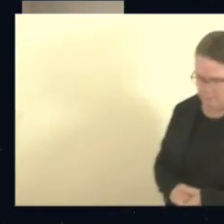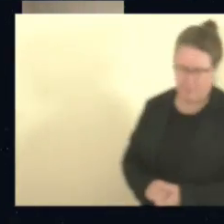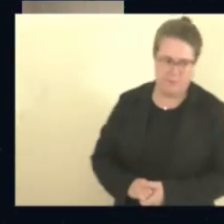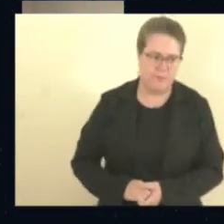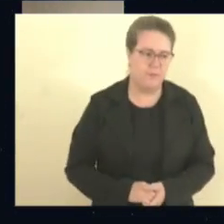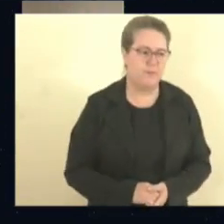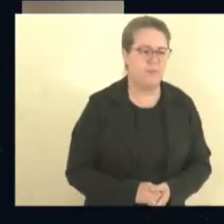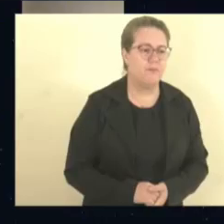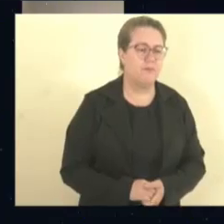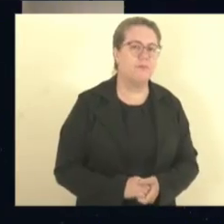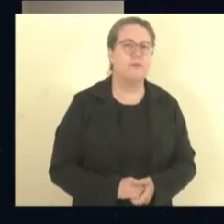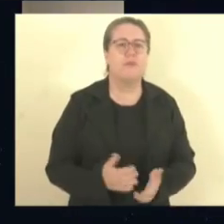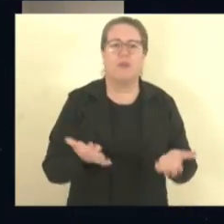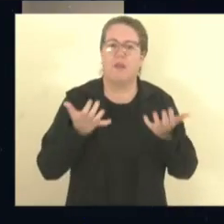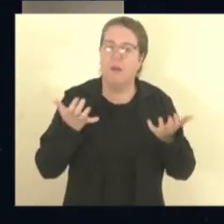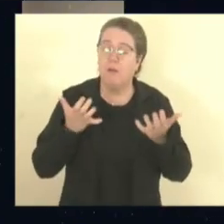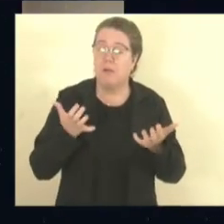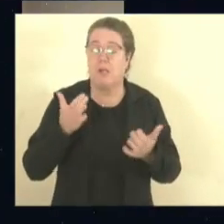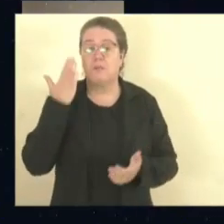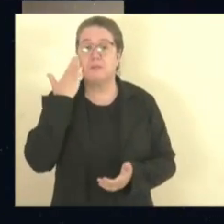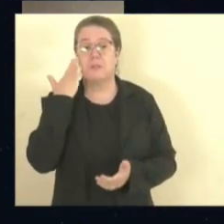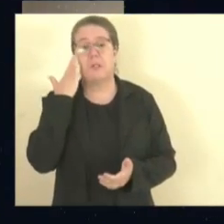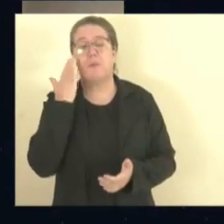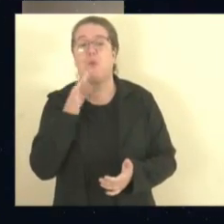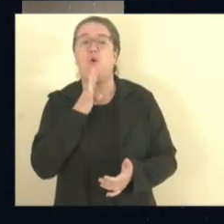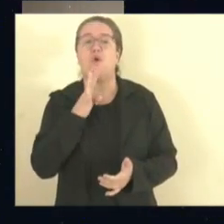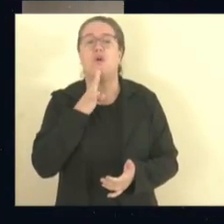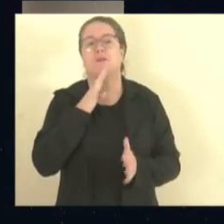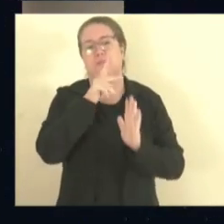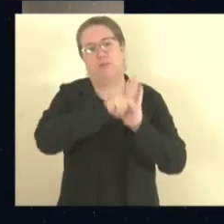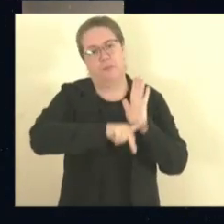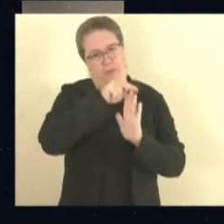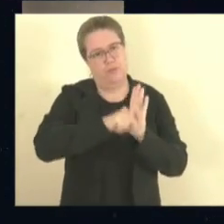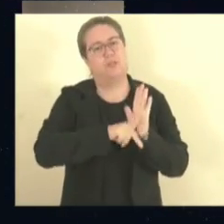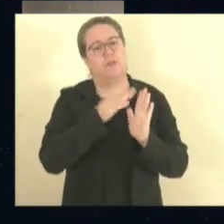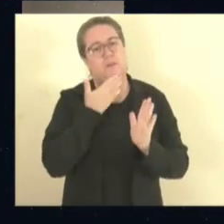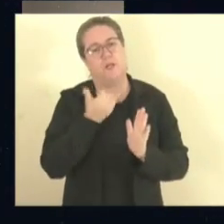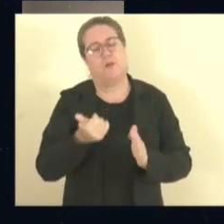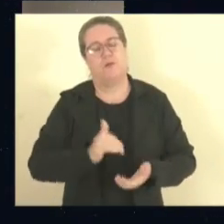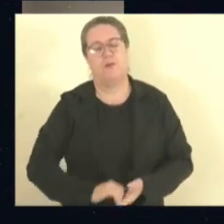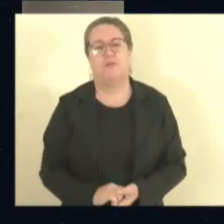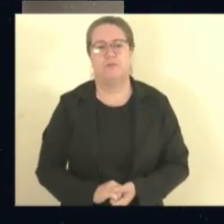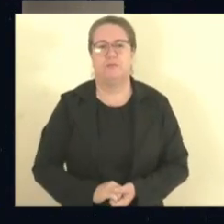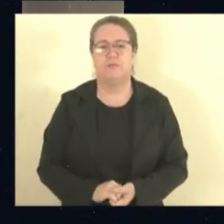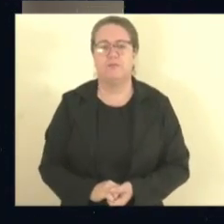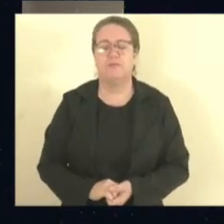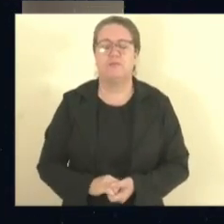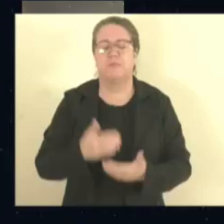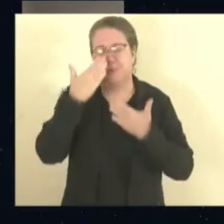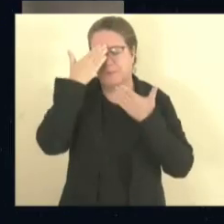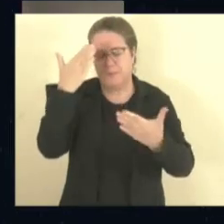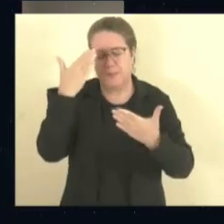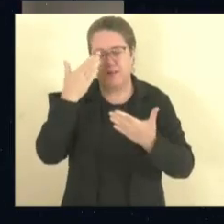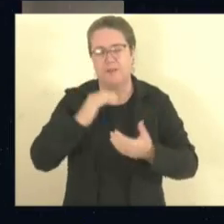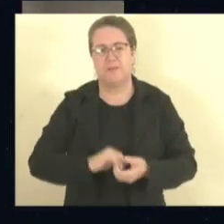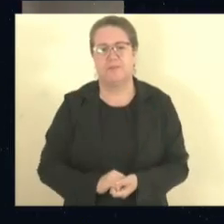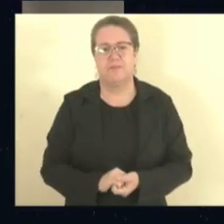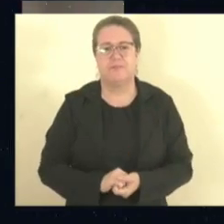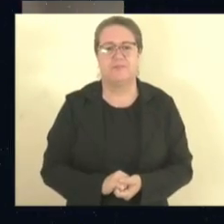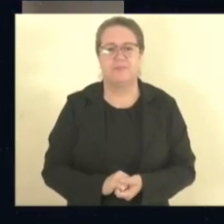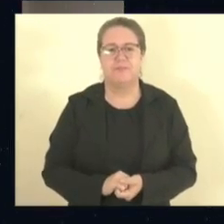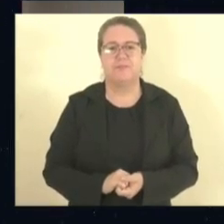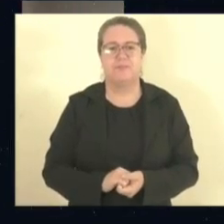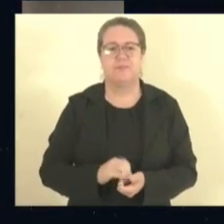saber quais as obras vão ser contempladas. Ok. Oi, é, deputado Mazinho. Obrigado, deputado Alcântara. Oi.